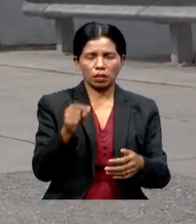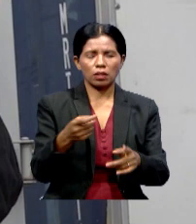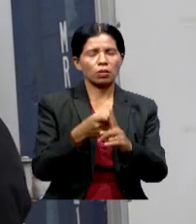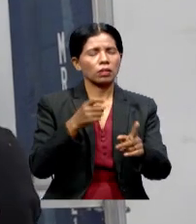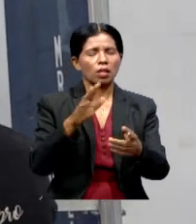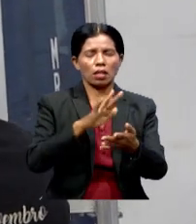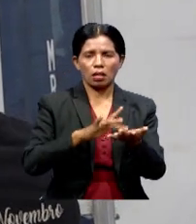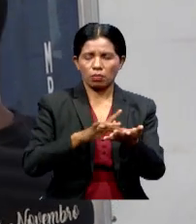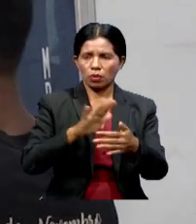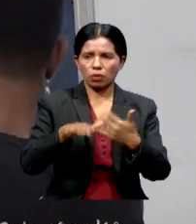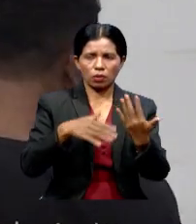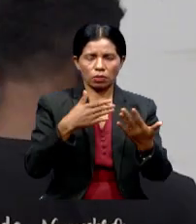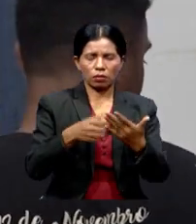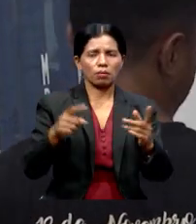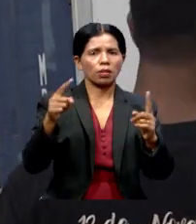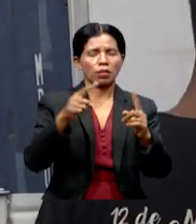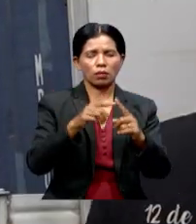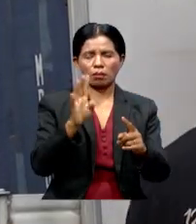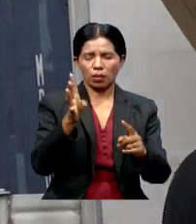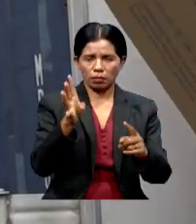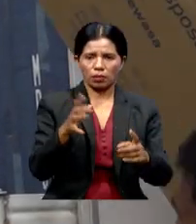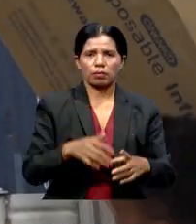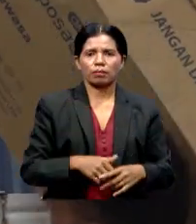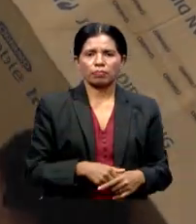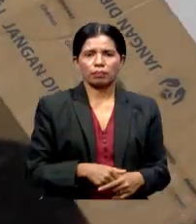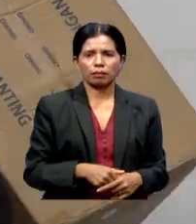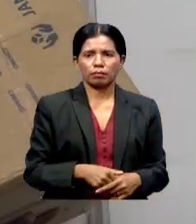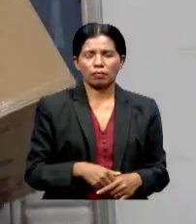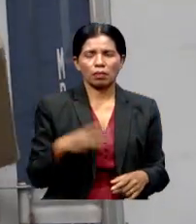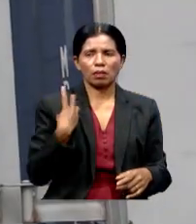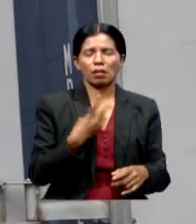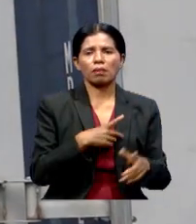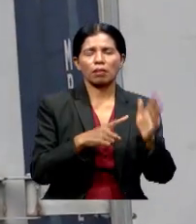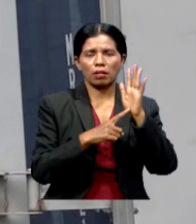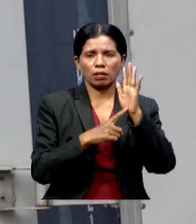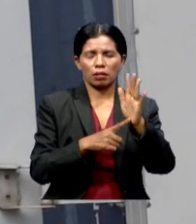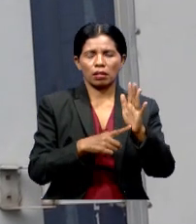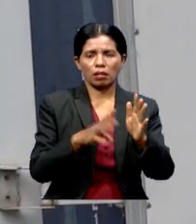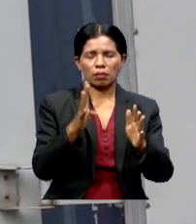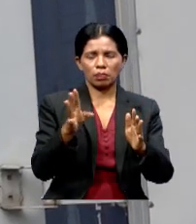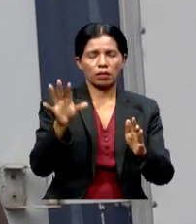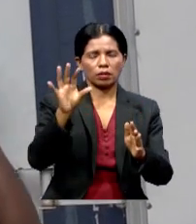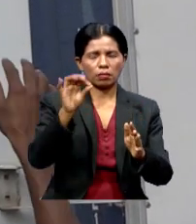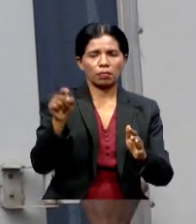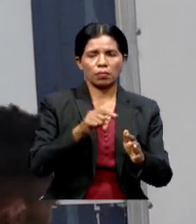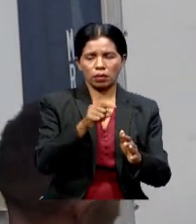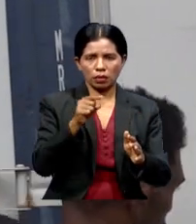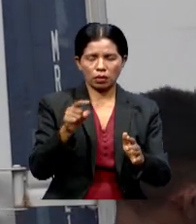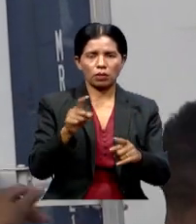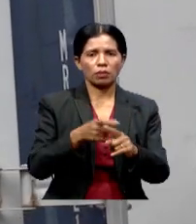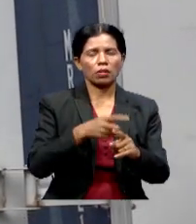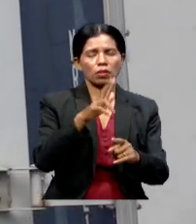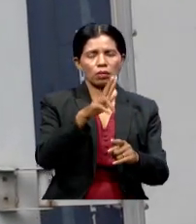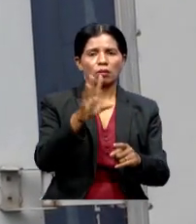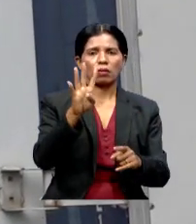serne ye ba bel to 40 ihia amirelata 49% ia momento fulan tol hat